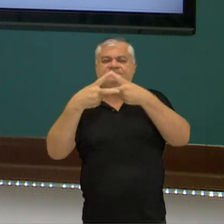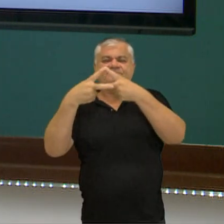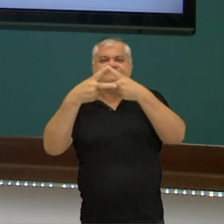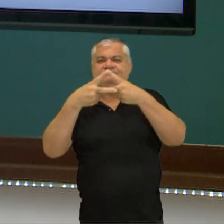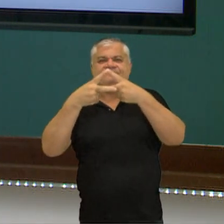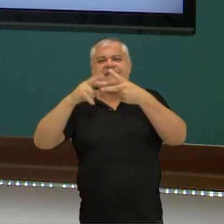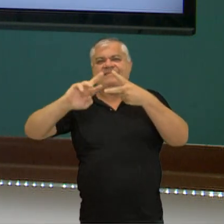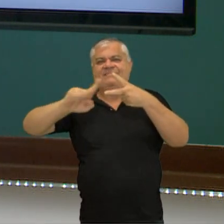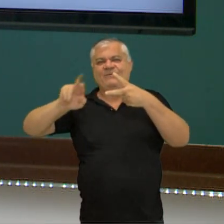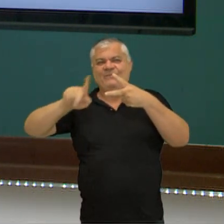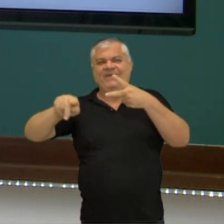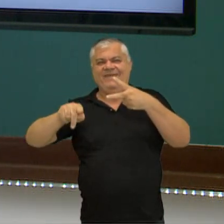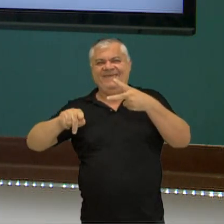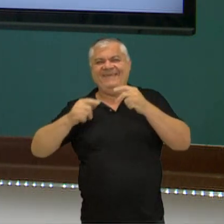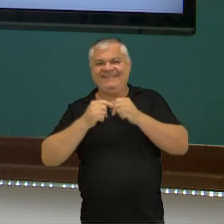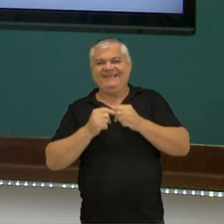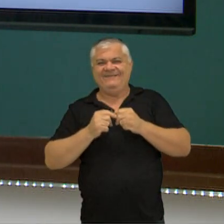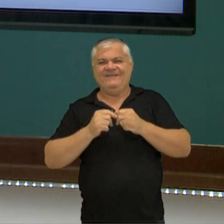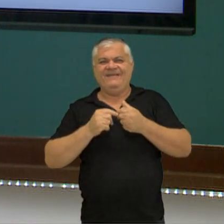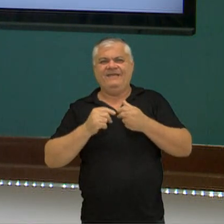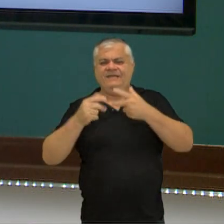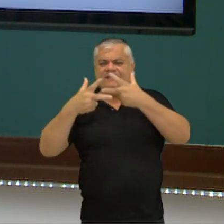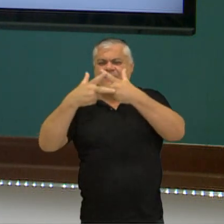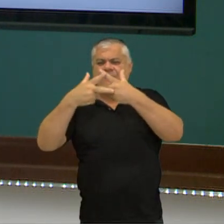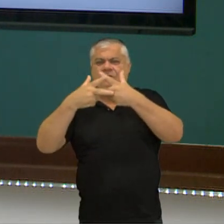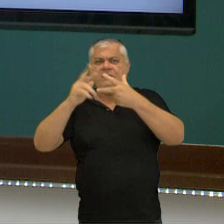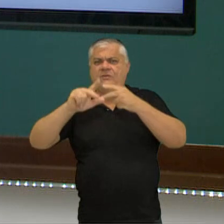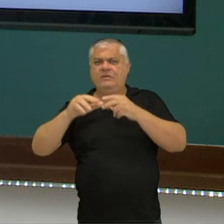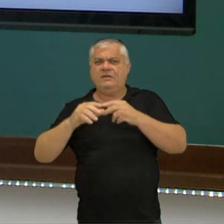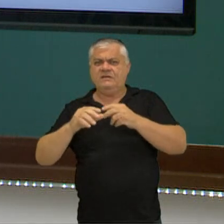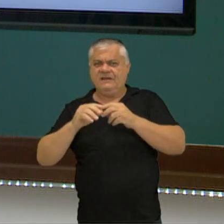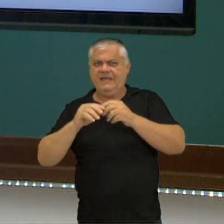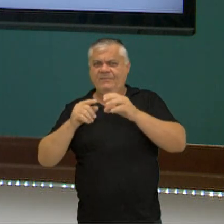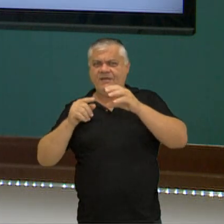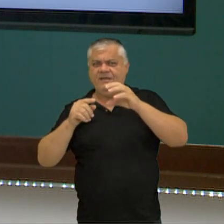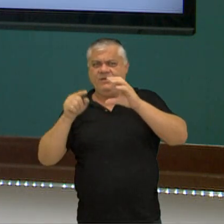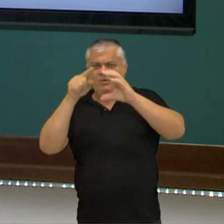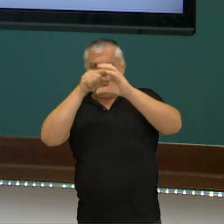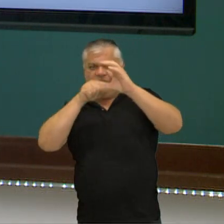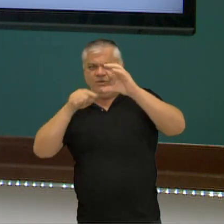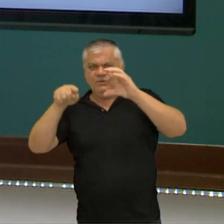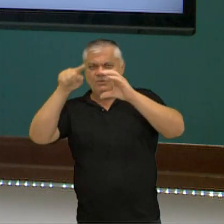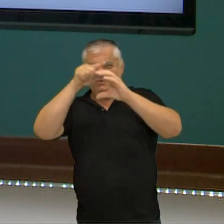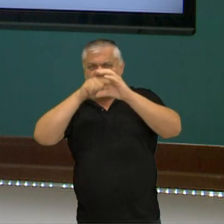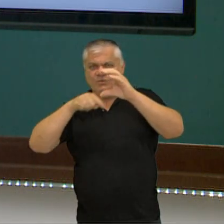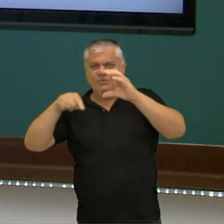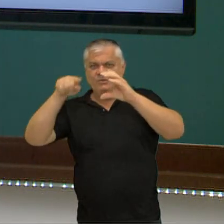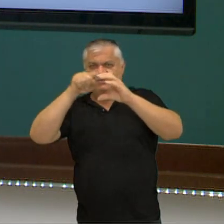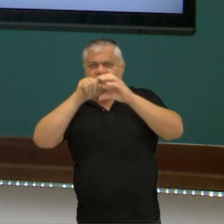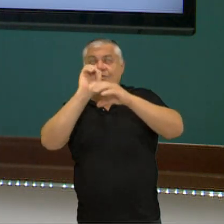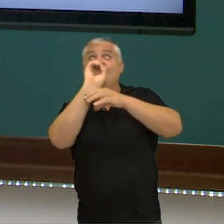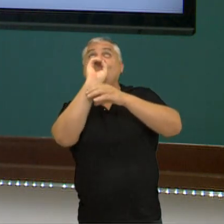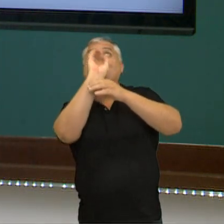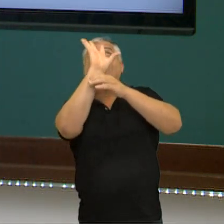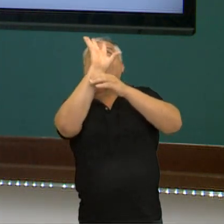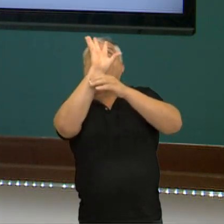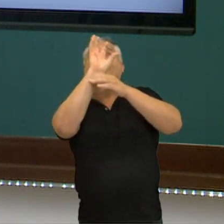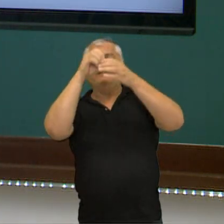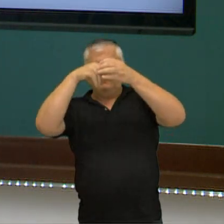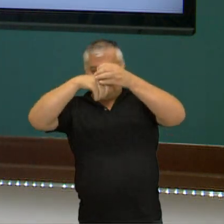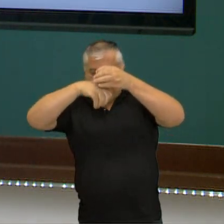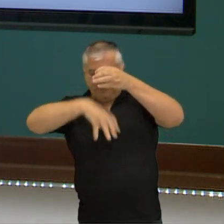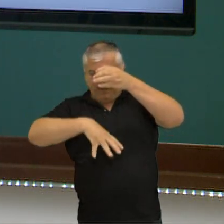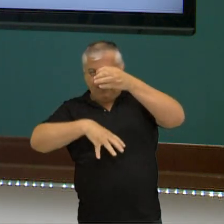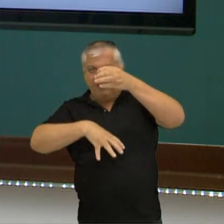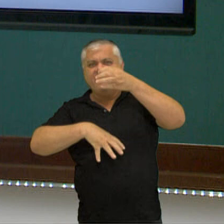não podem, esses dois. Tem alguém diz, mas como que o círculo? Lembre que eu falei da sombra no teto e no chão. Se eu colocar ele